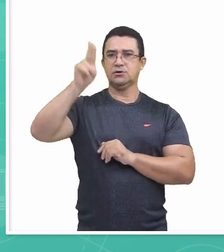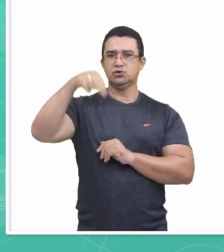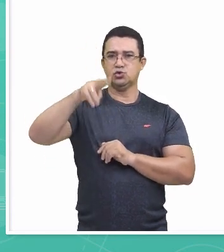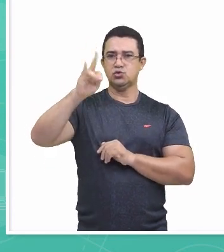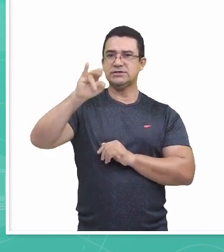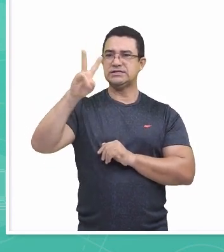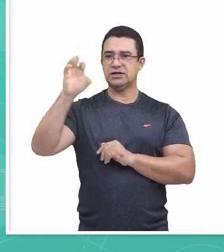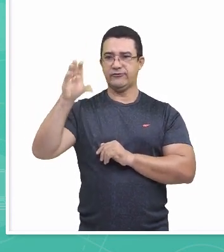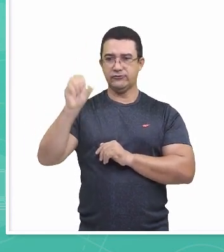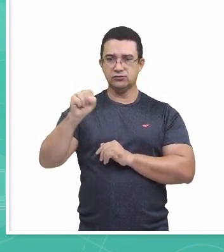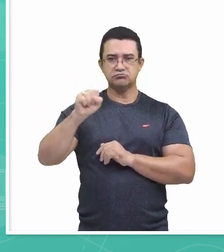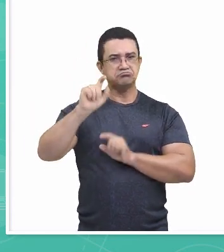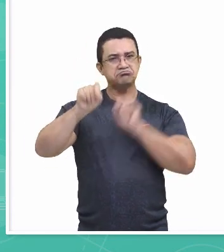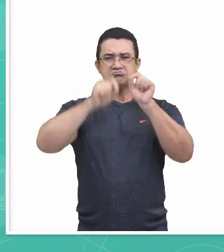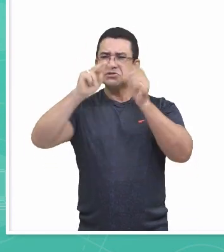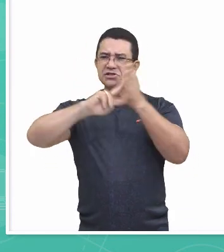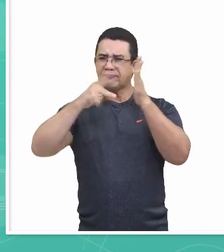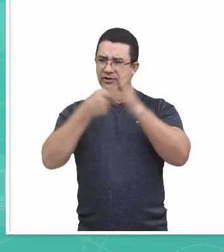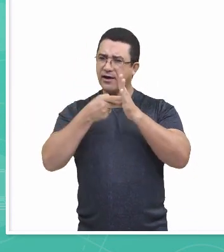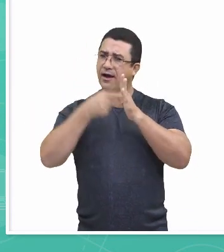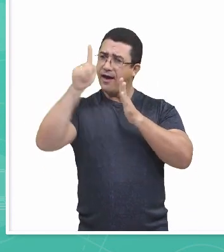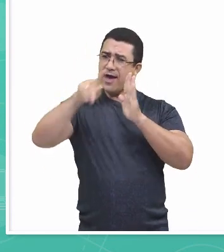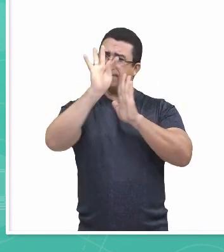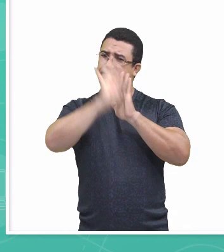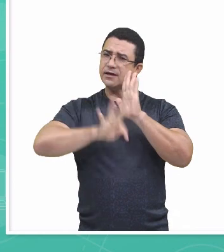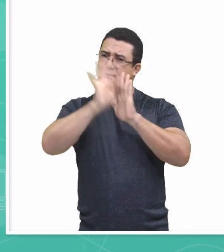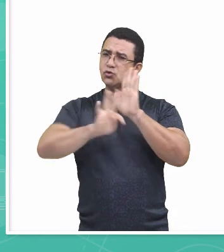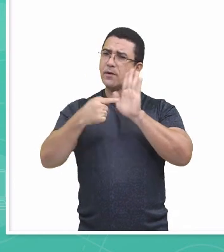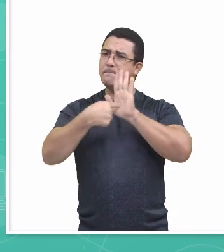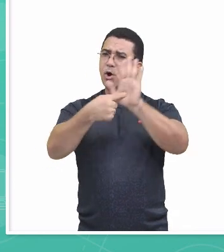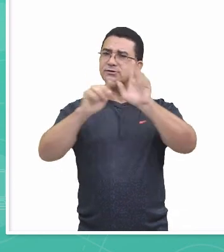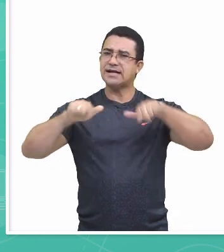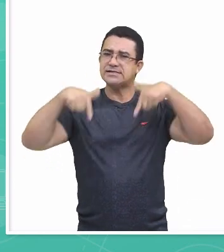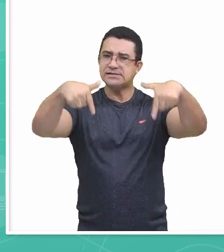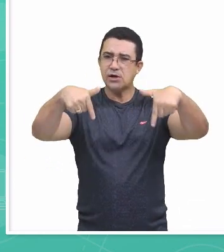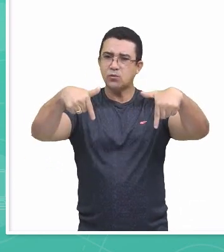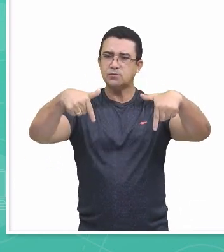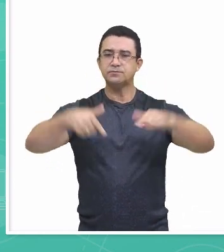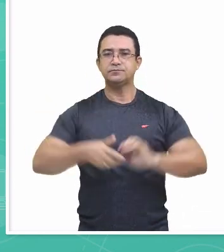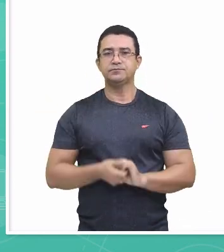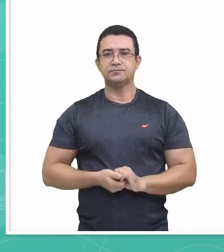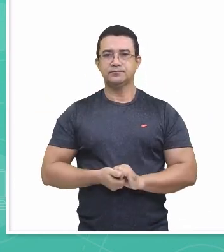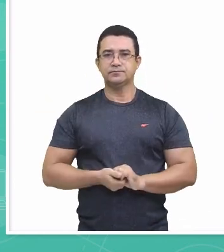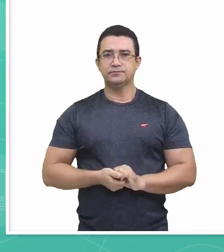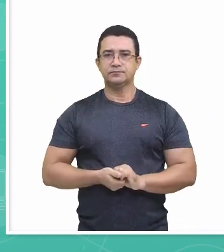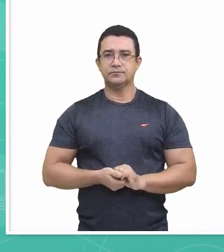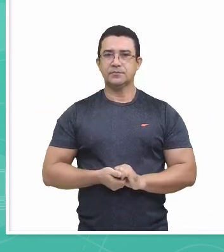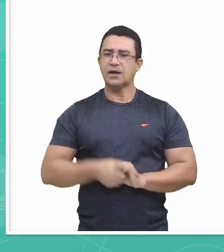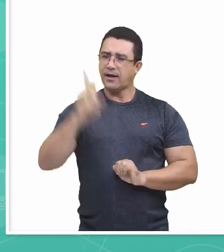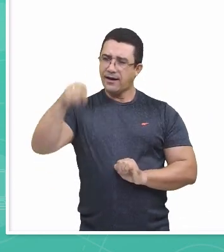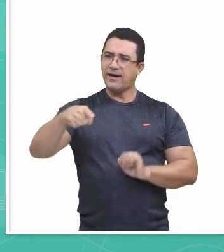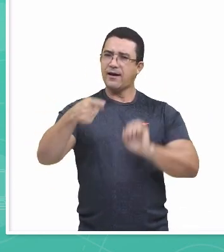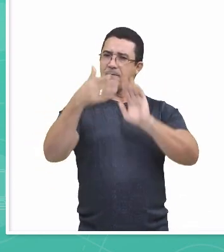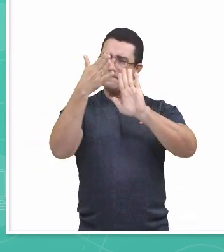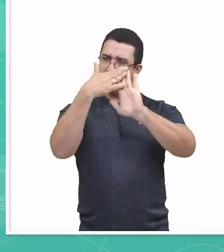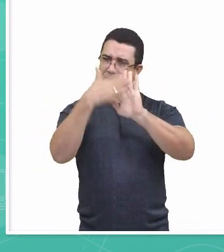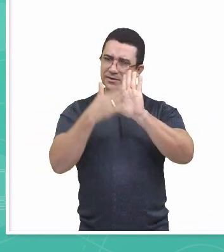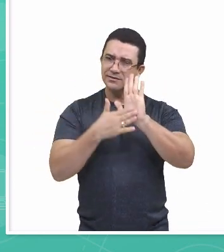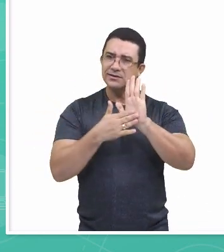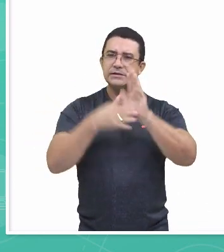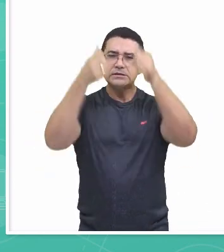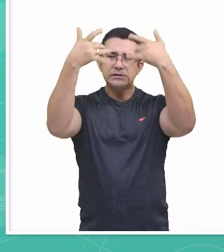instrucionais ou injuntivos. Muito bem, olha só. O que são? Estão pautados na explicação e no método